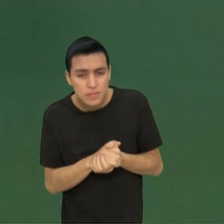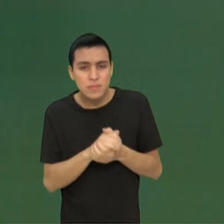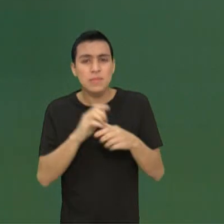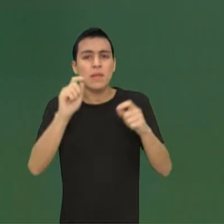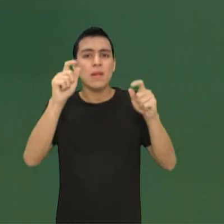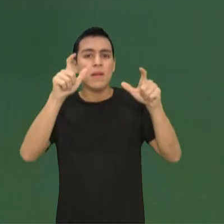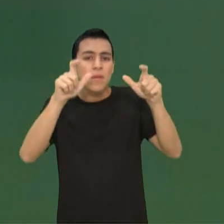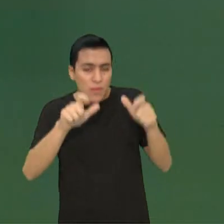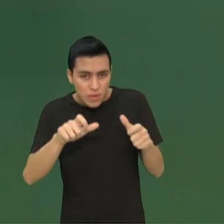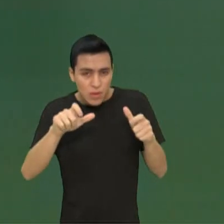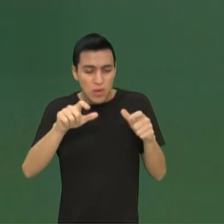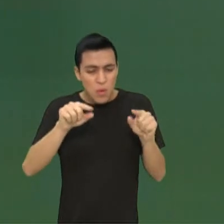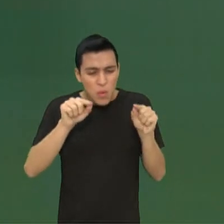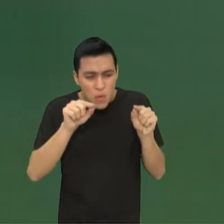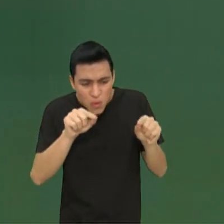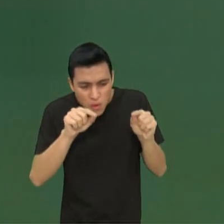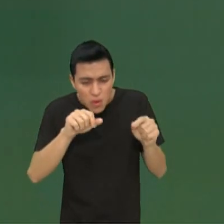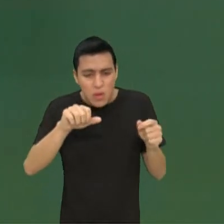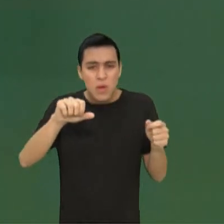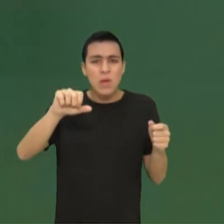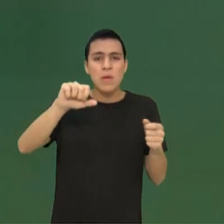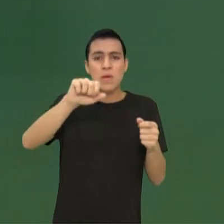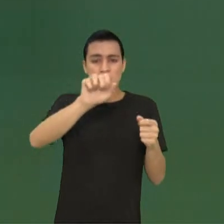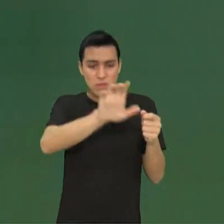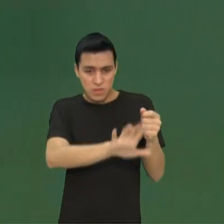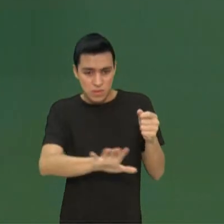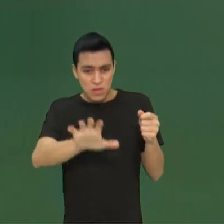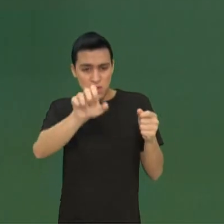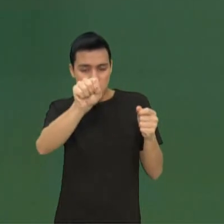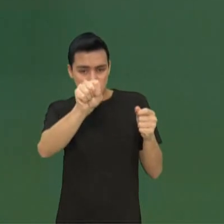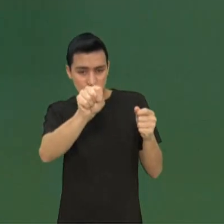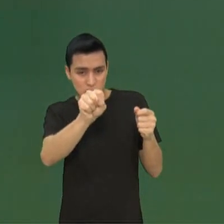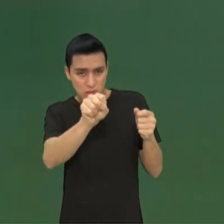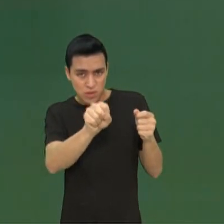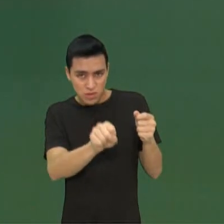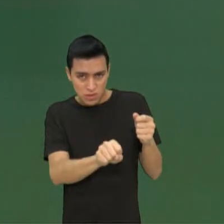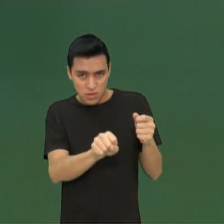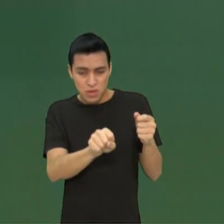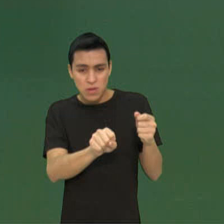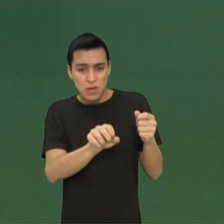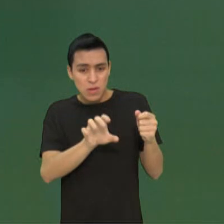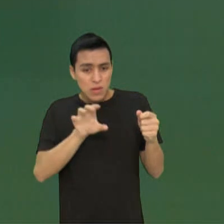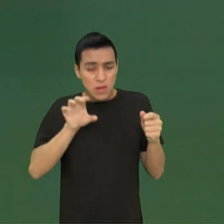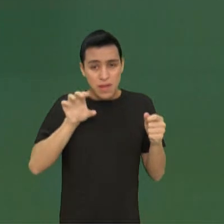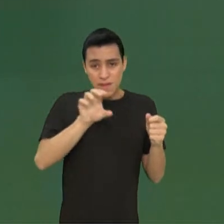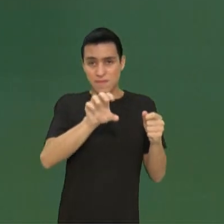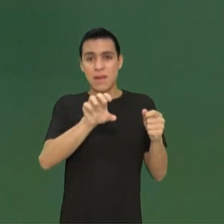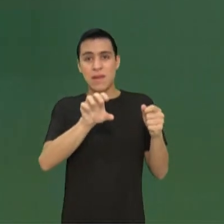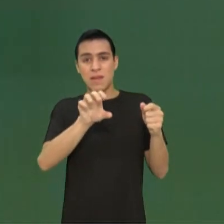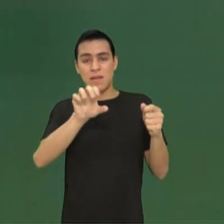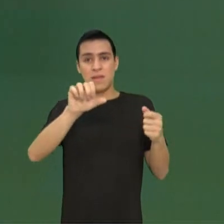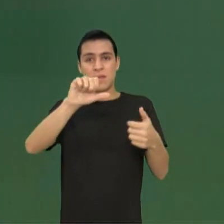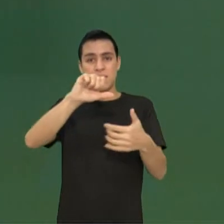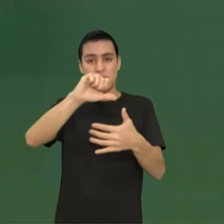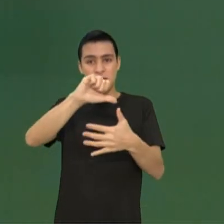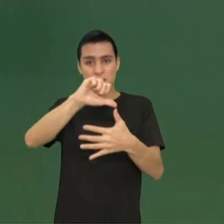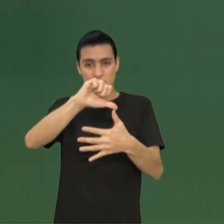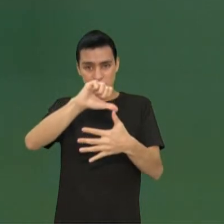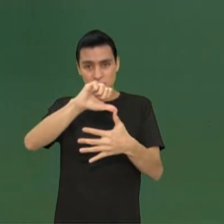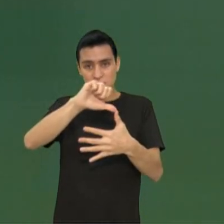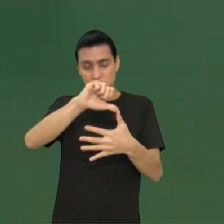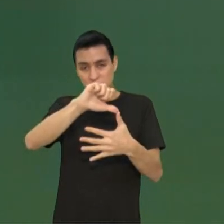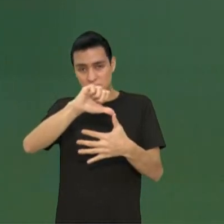Sul, no centro da América do Sul, né, a região centro-oeste, é o centro da América do Sul e o oeste do